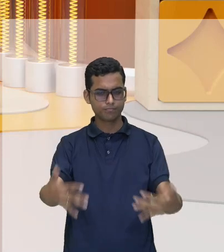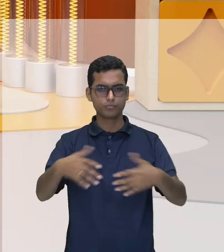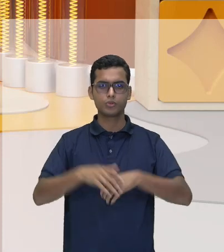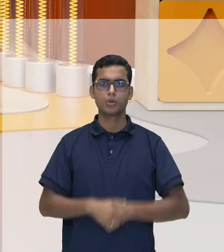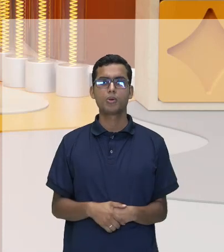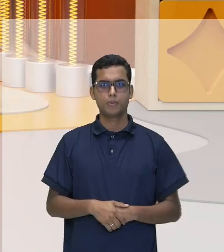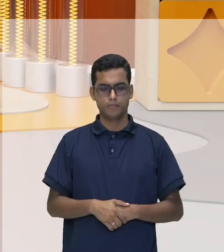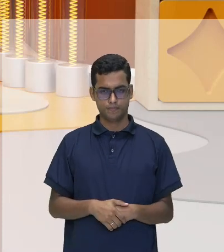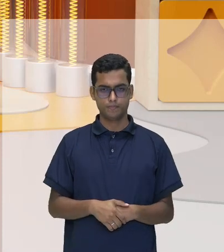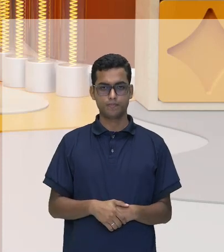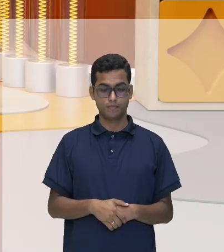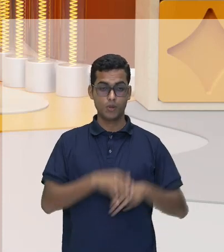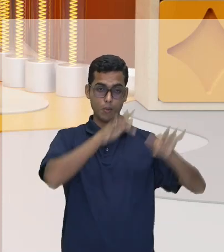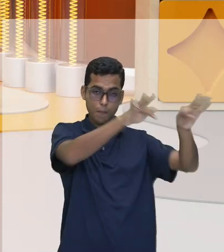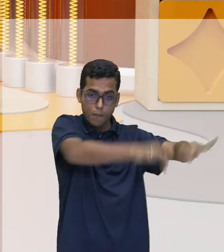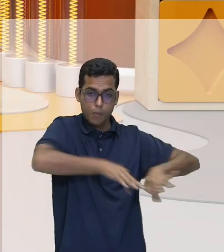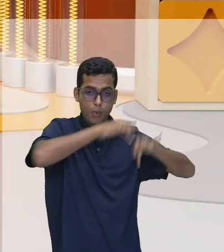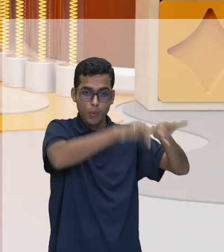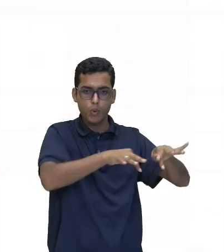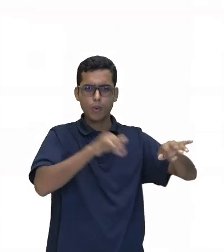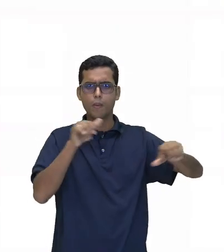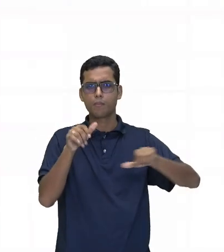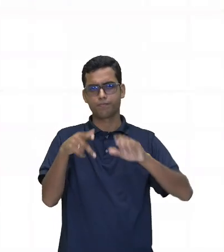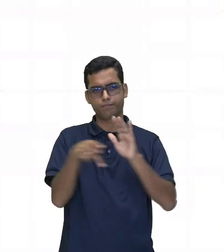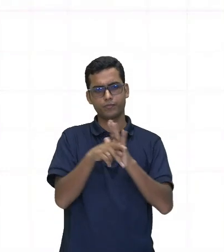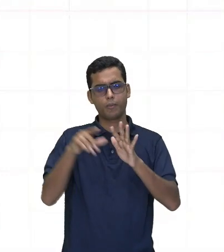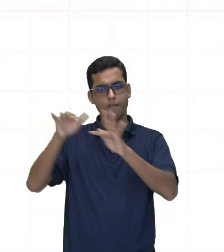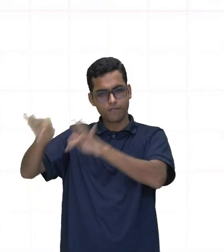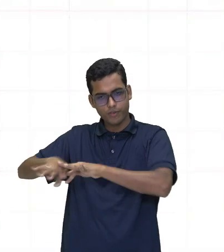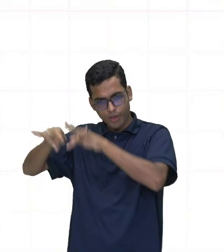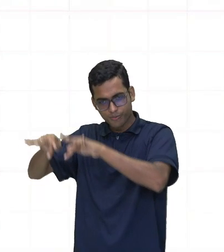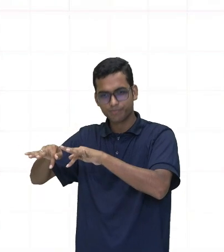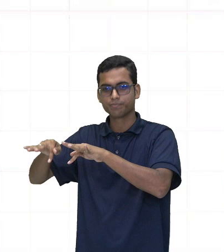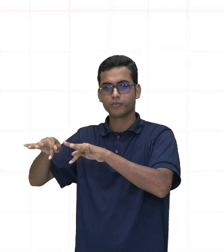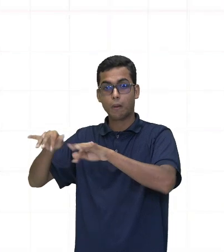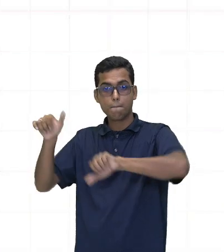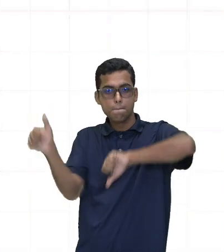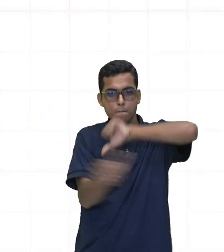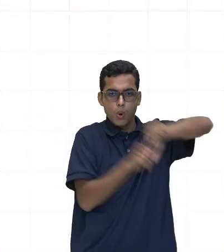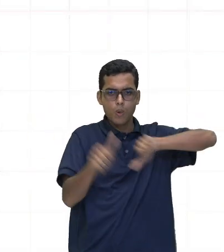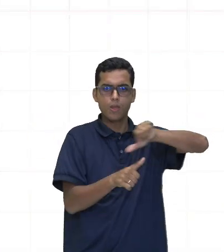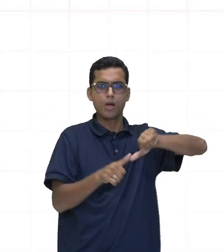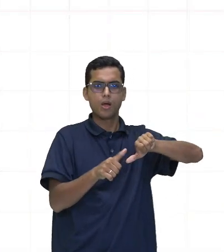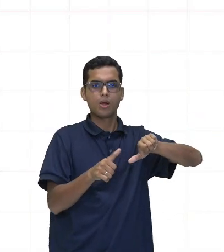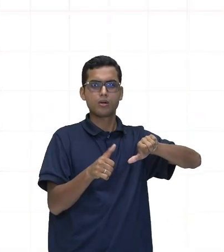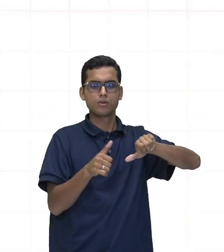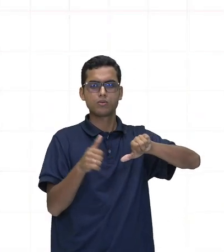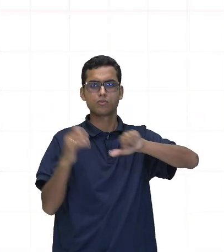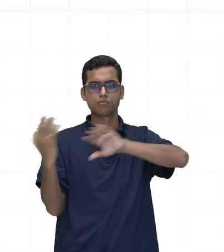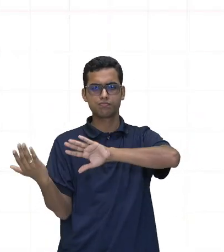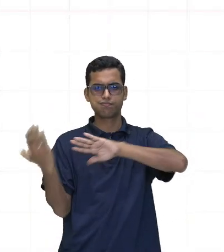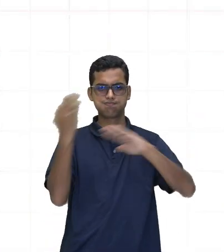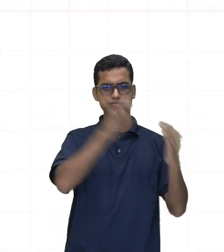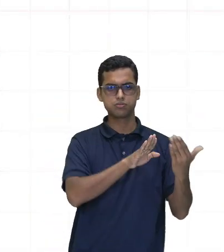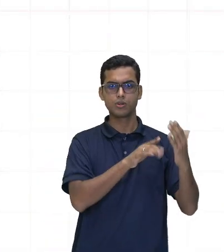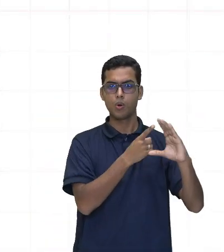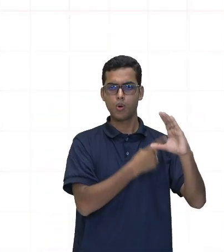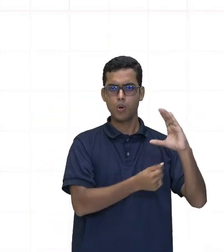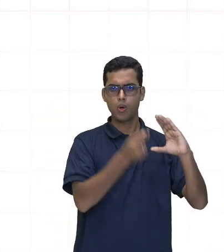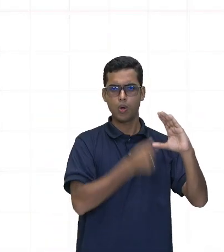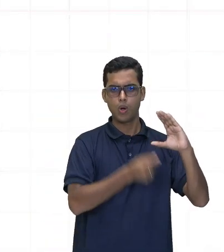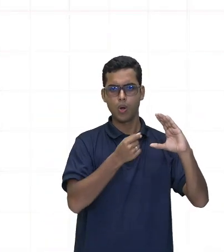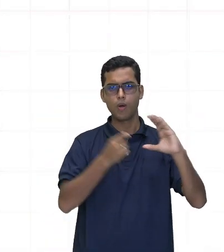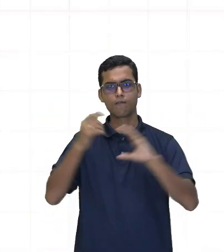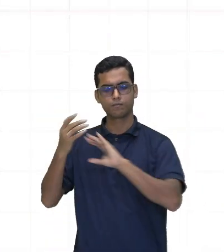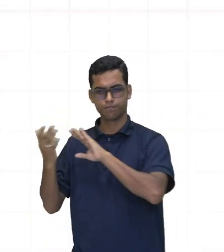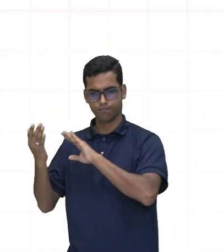da insatisfação generalizada com o regime monárquico. Então, o que acontecia lá na Revolução Francesa,